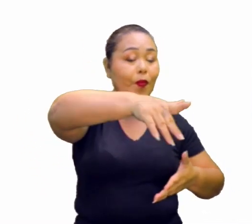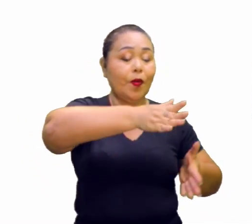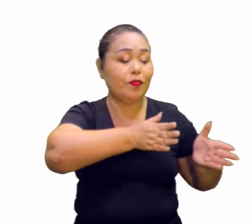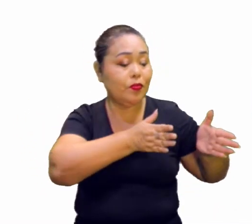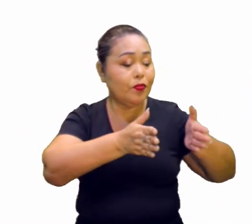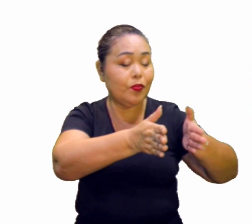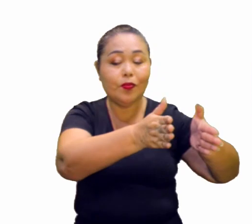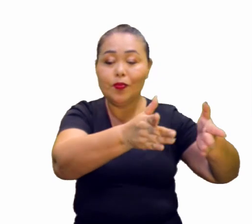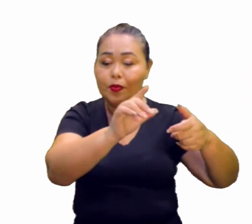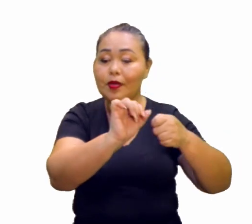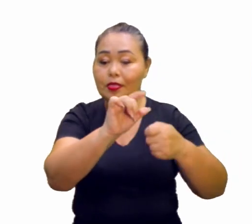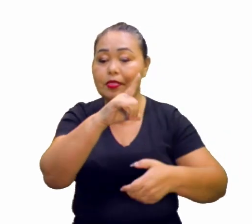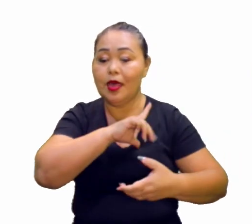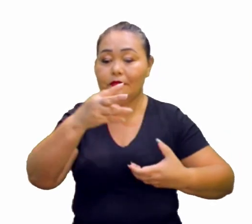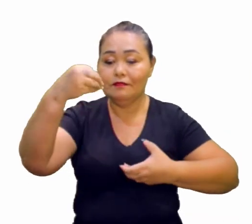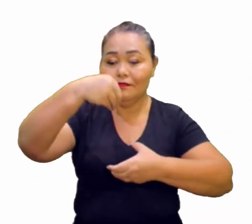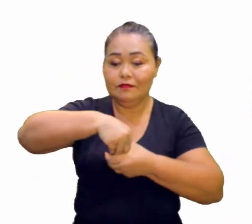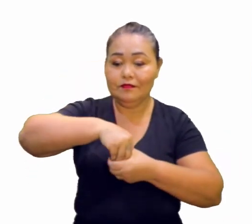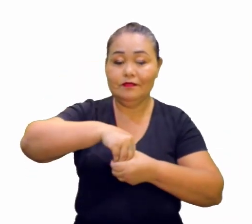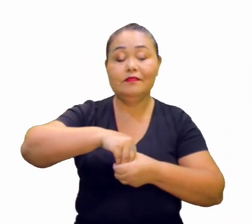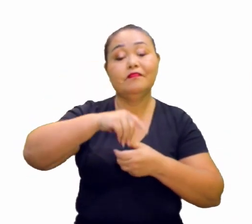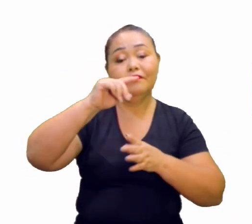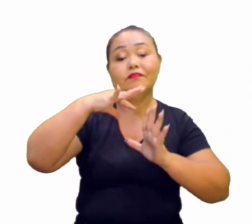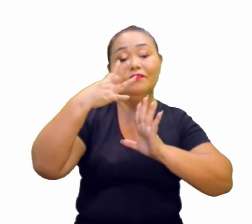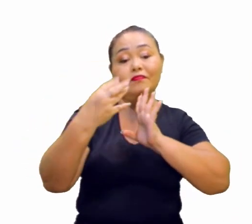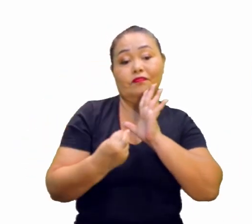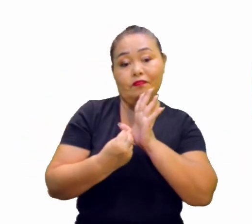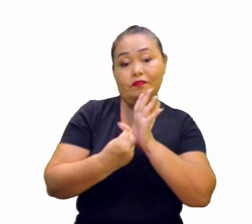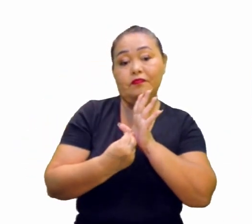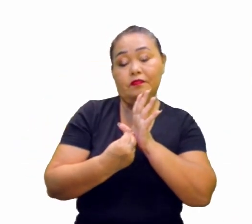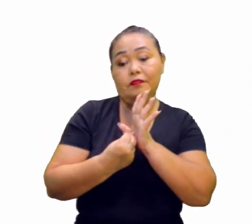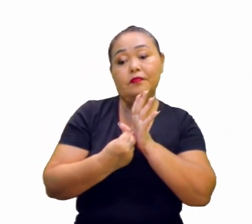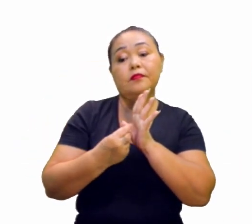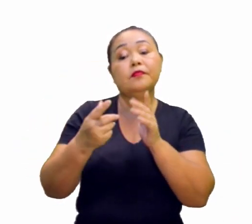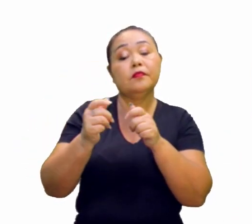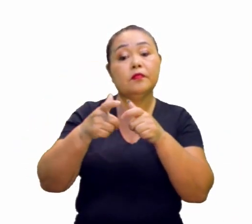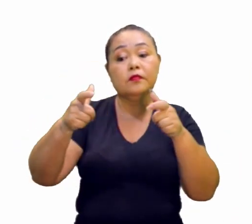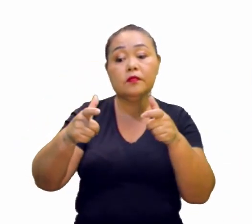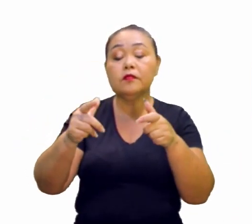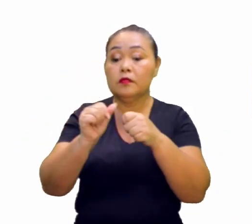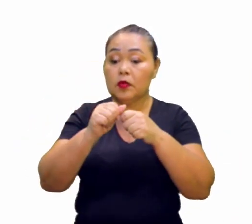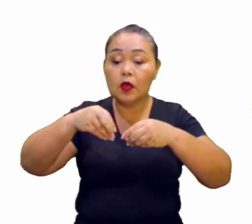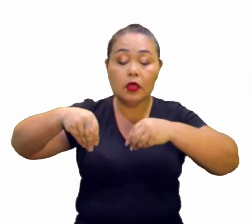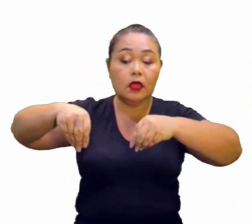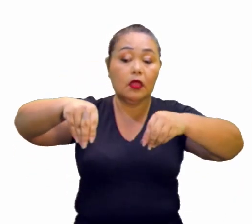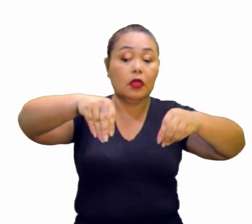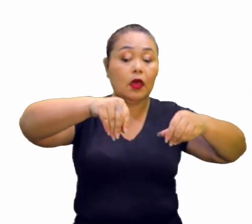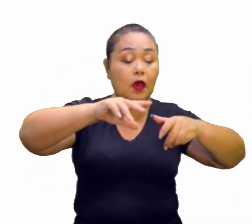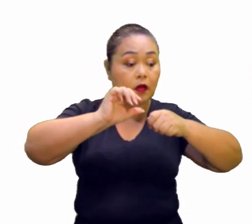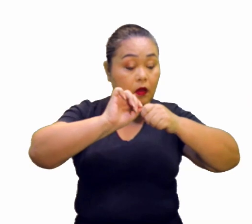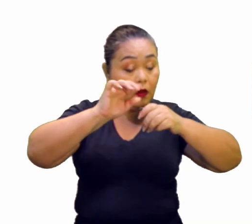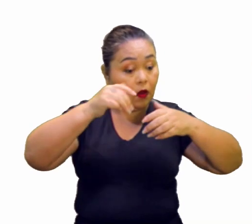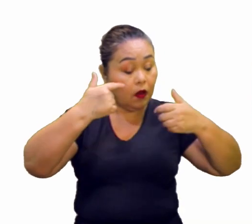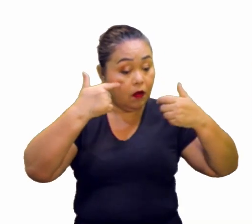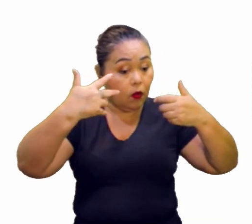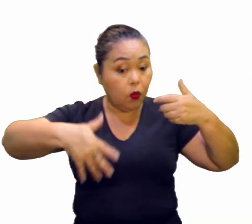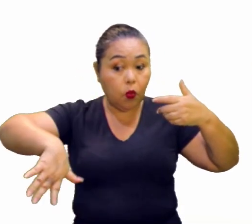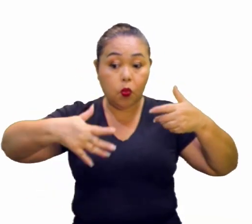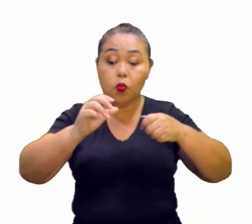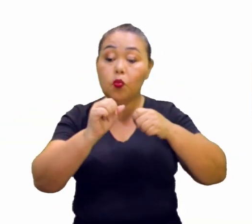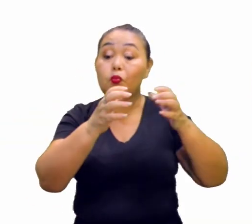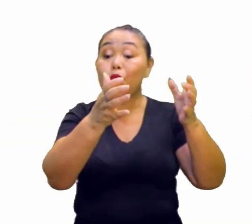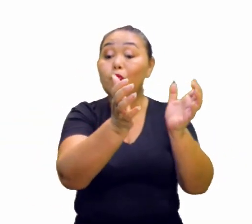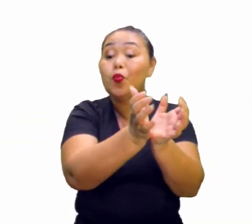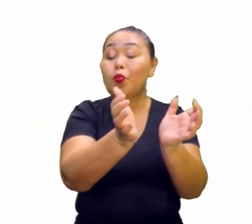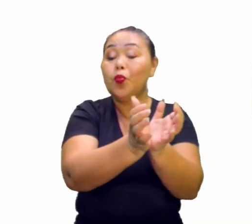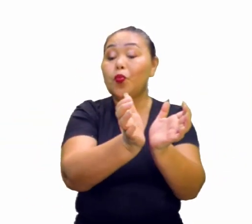hidrográfica do mundo. É a nossa Amazônia. Além de ocupar um grande território, ela vai se destacar em número de espécies,